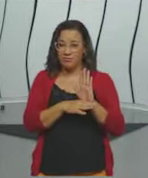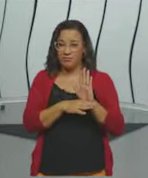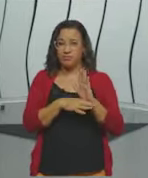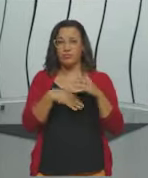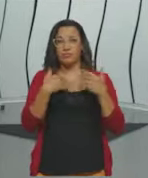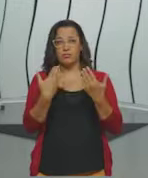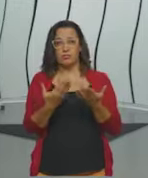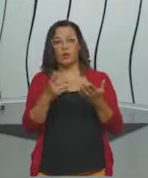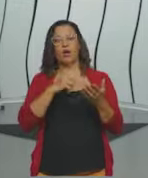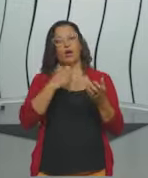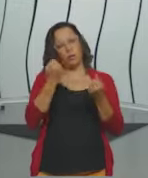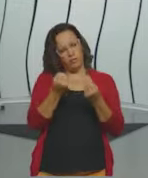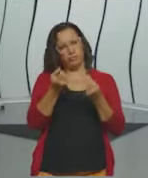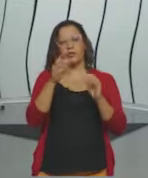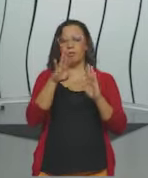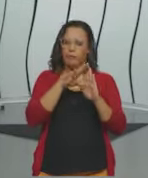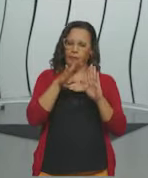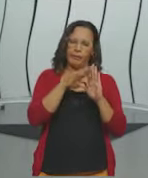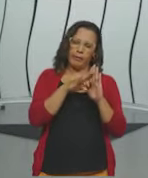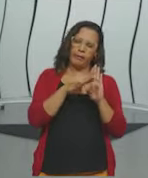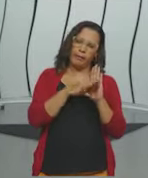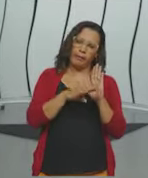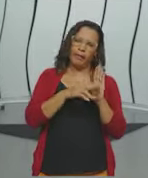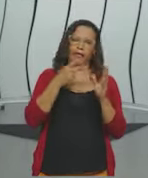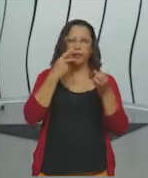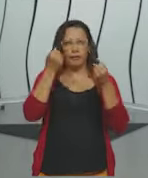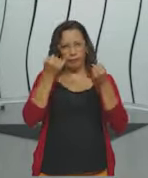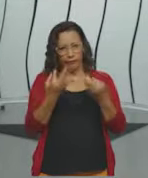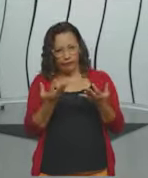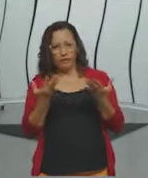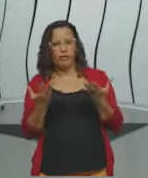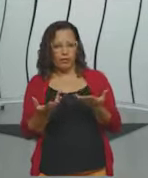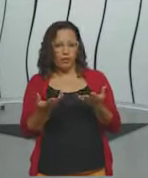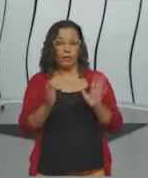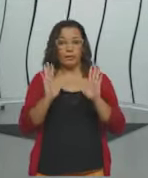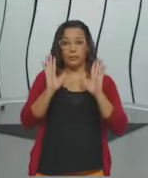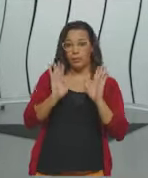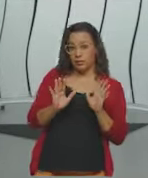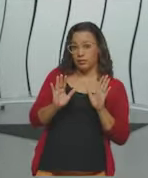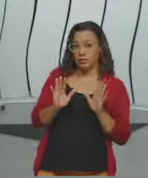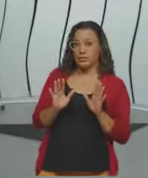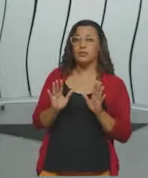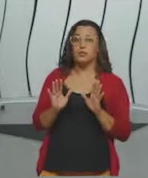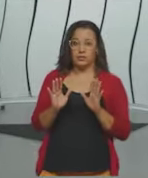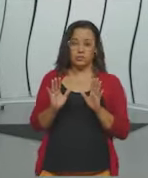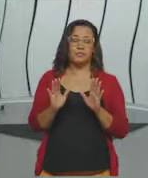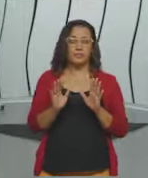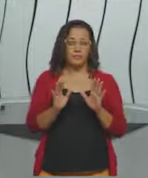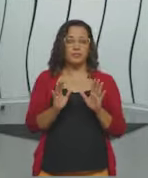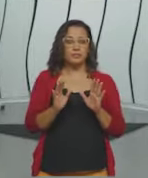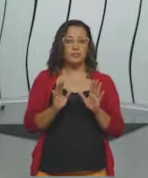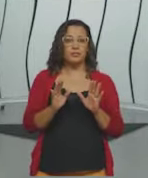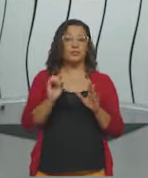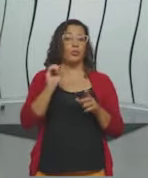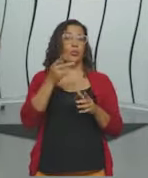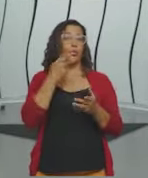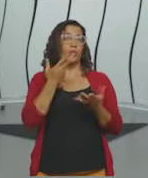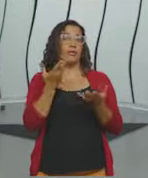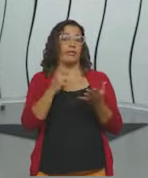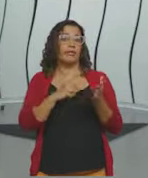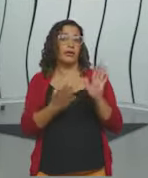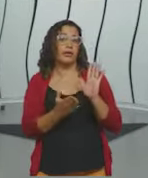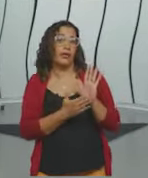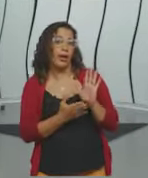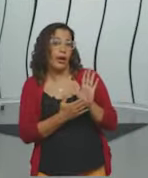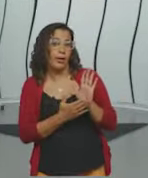sim, lista várias coisas, ela diz várias coisas que podem ser feitas, mas, normalmente, nenhuma dessas